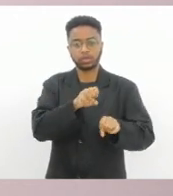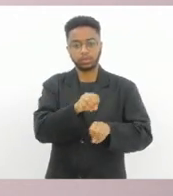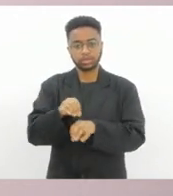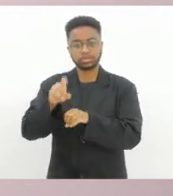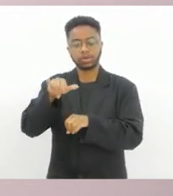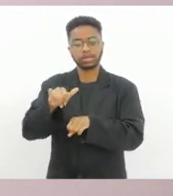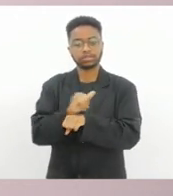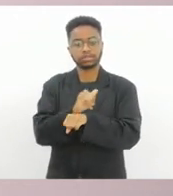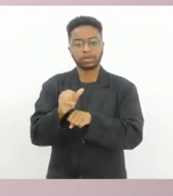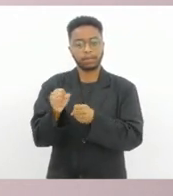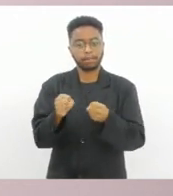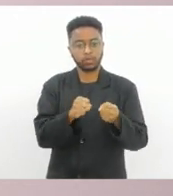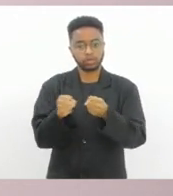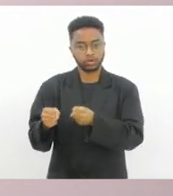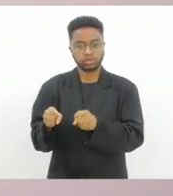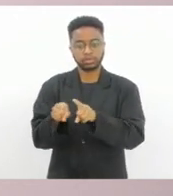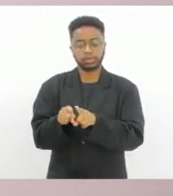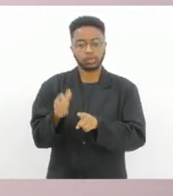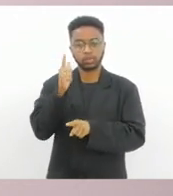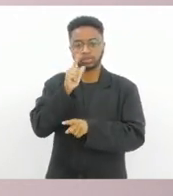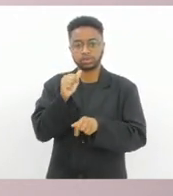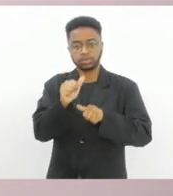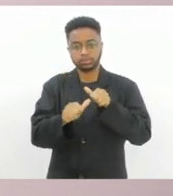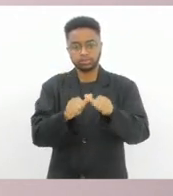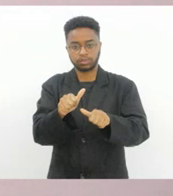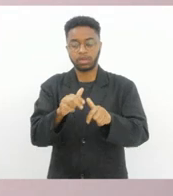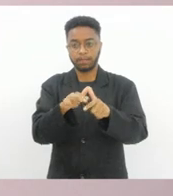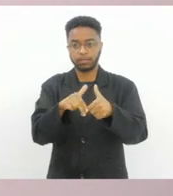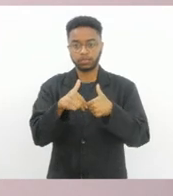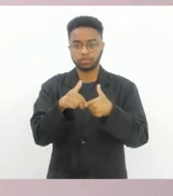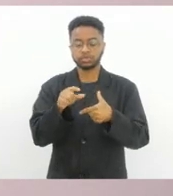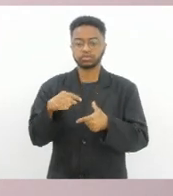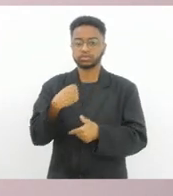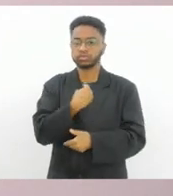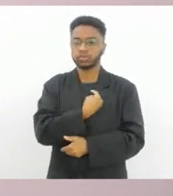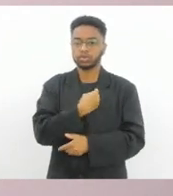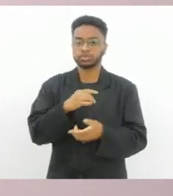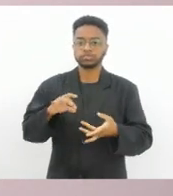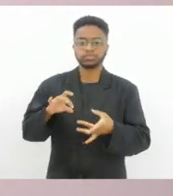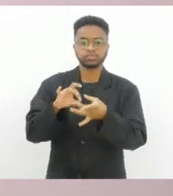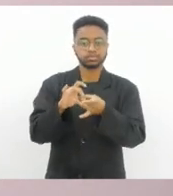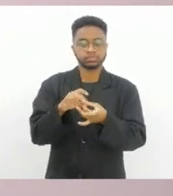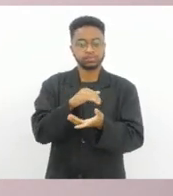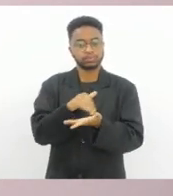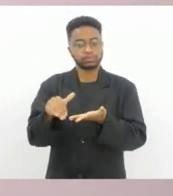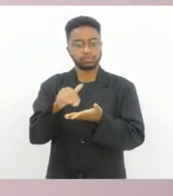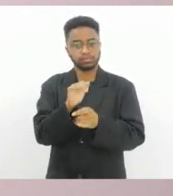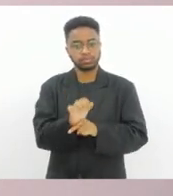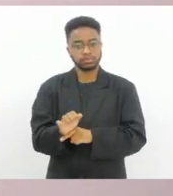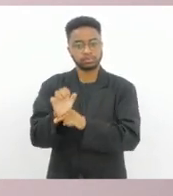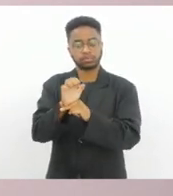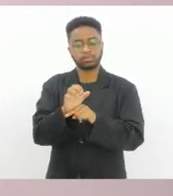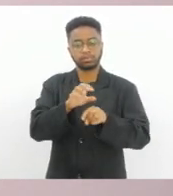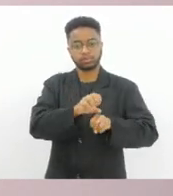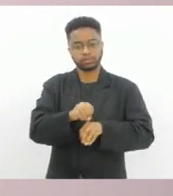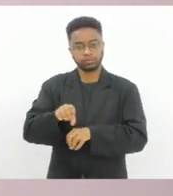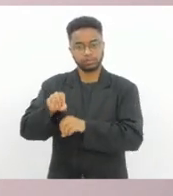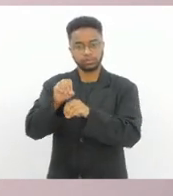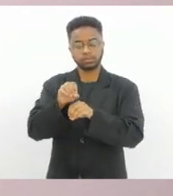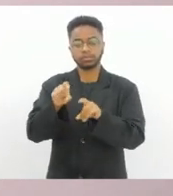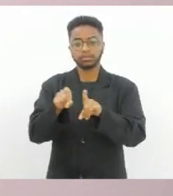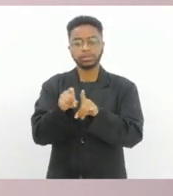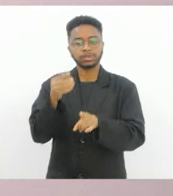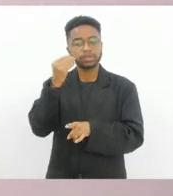ferramenta poderosa e transformadora. Por isso, temos caminhado de mãos dadas junto à Secretaria de Estado de Educação a fim